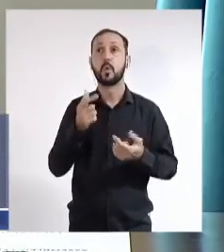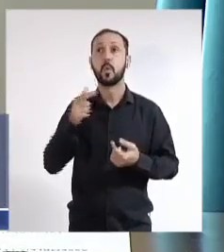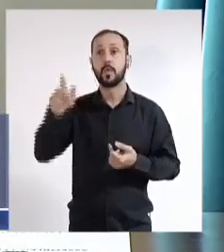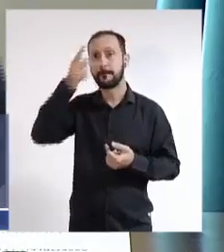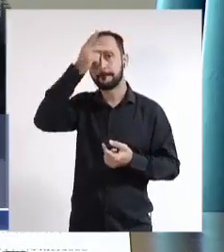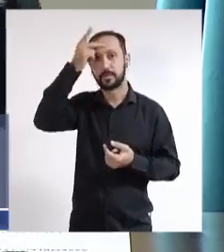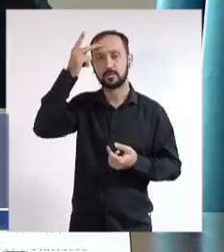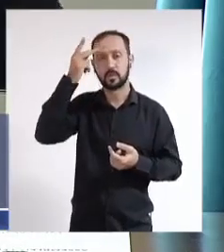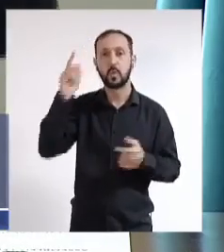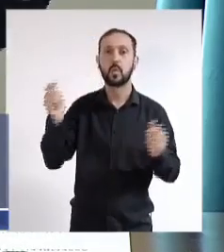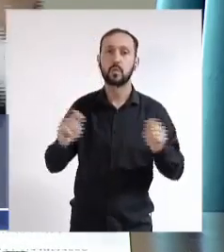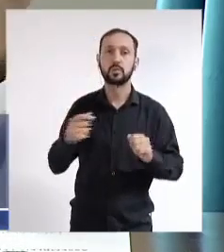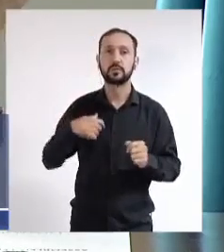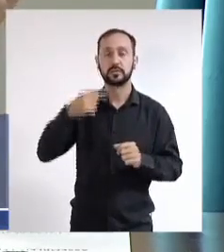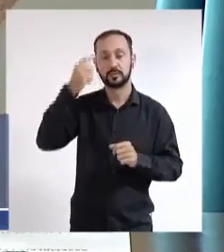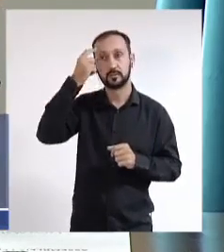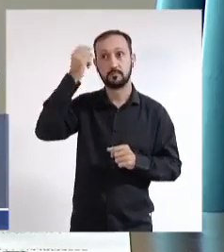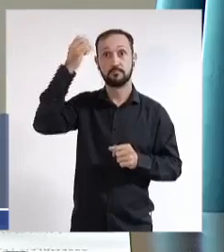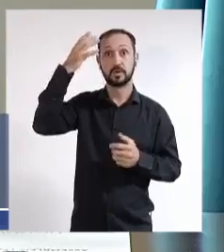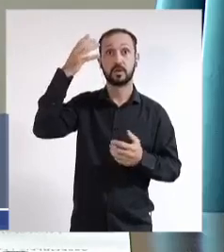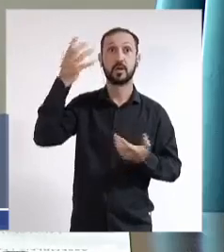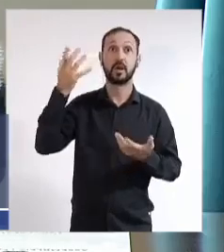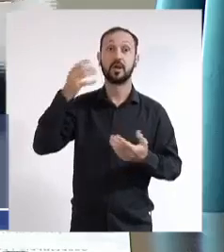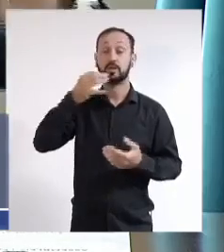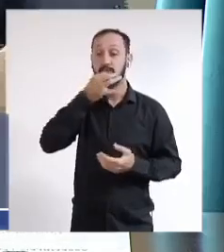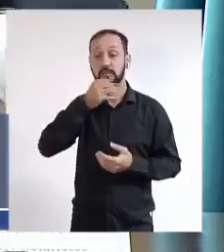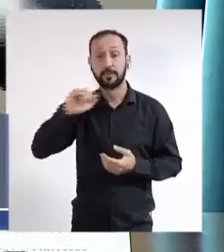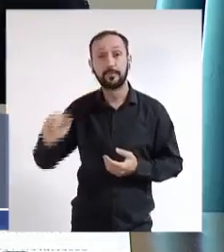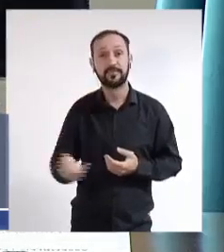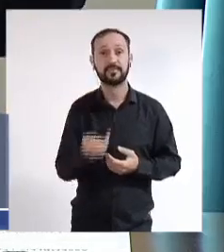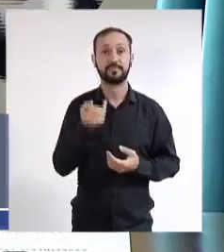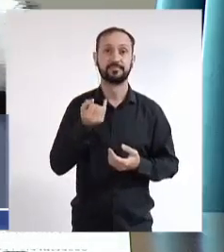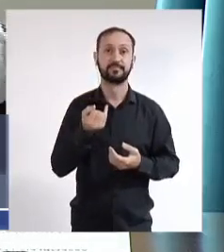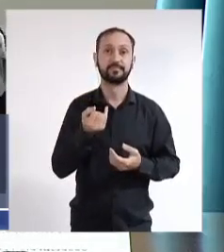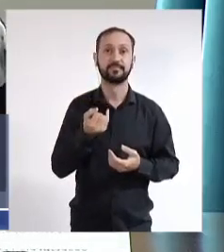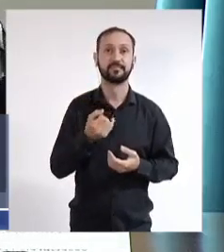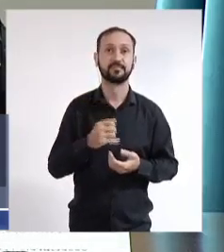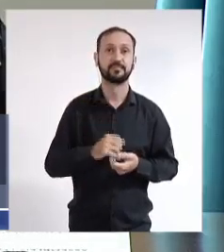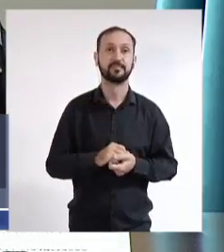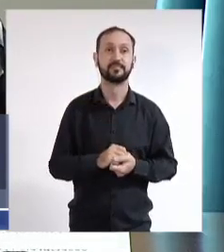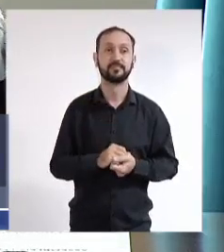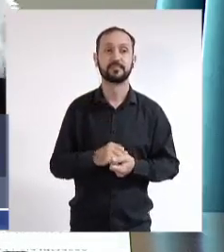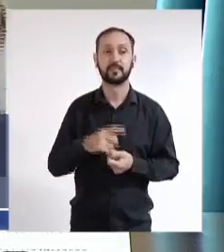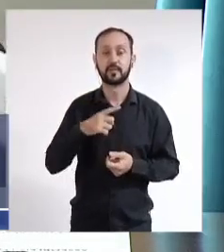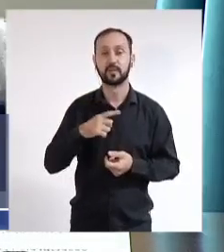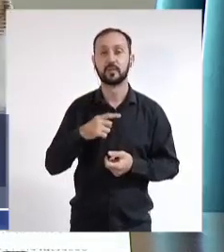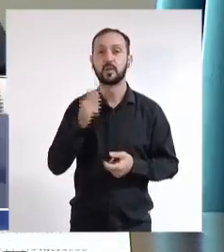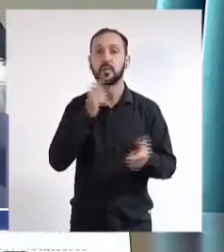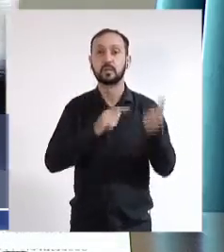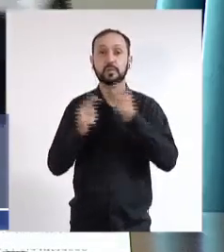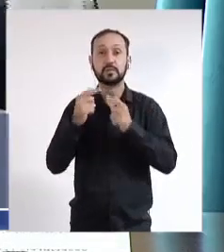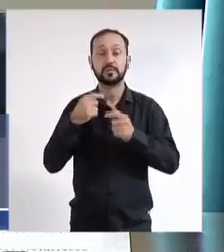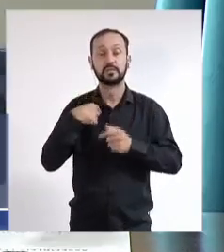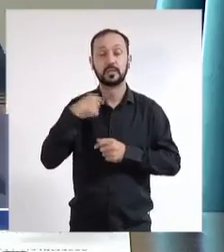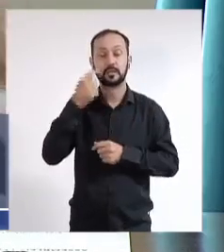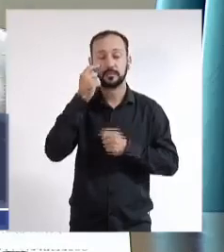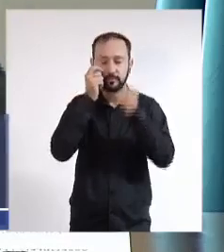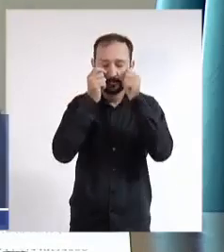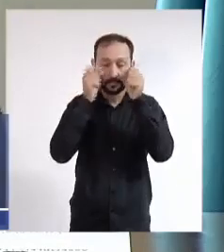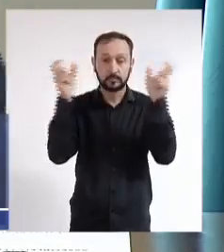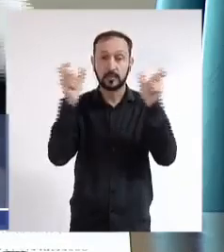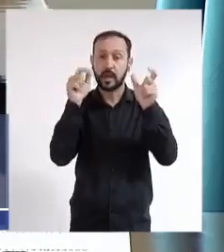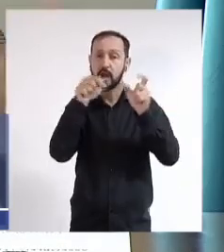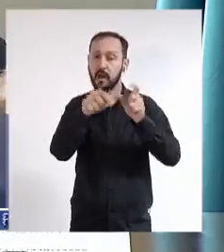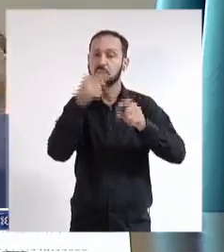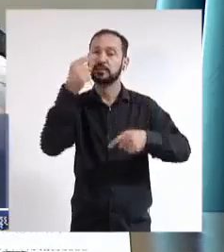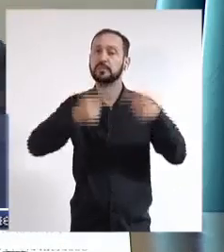pessoas possam acendeu uma luzinha nelas que elas possam é é também se despertar para esse debate